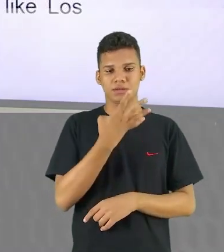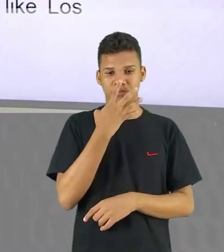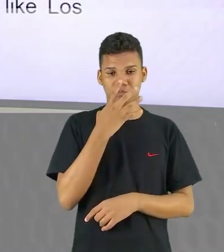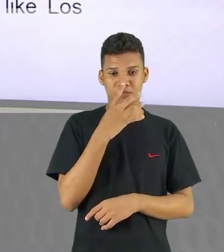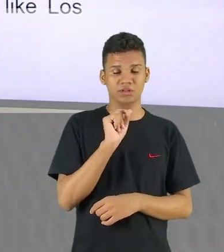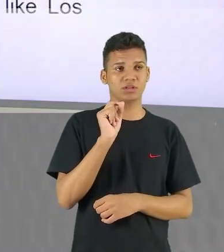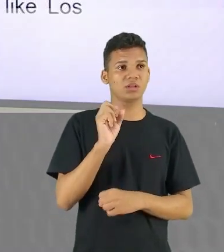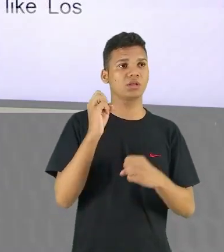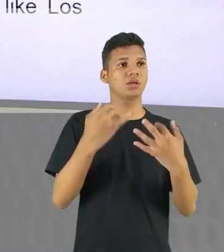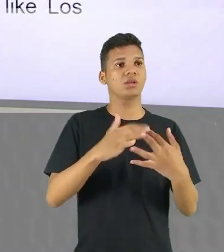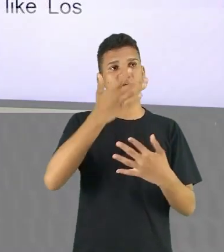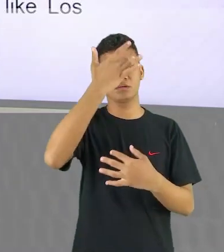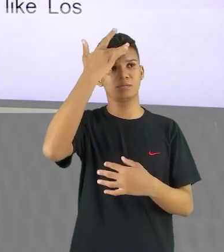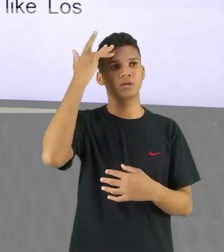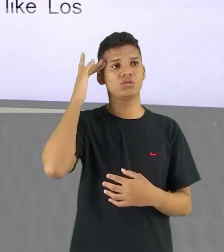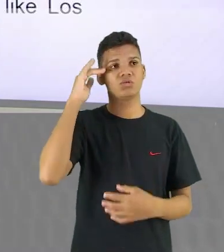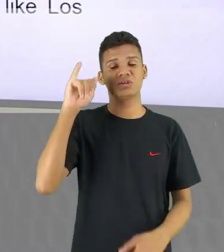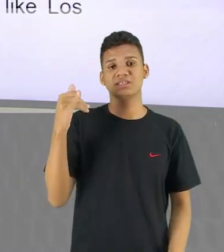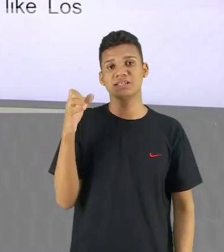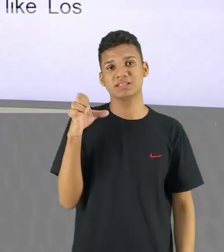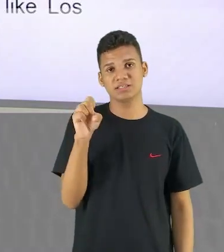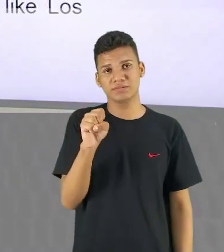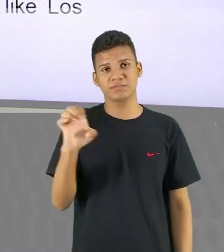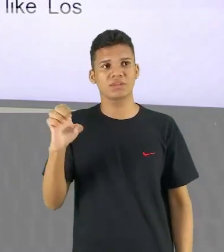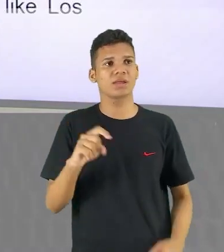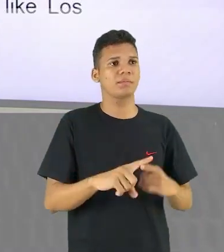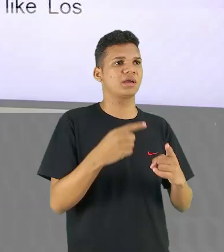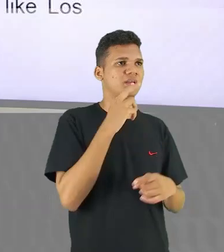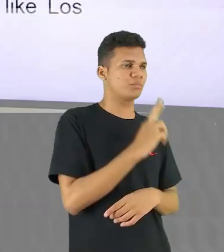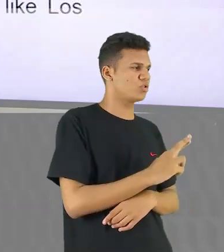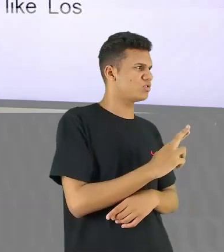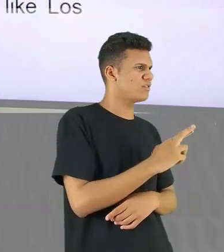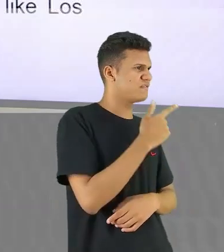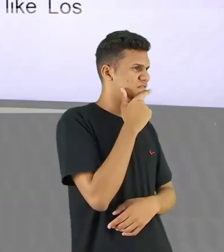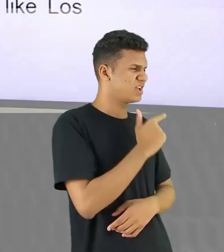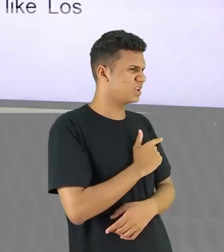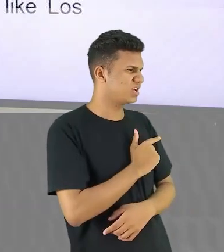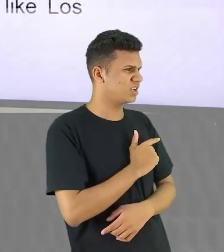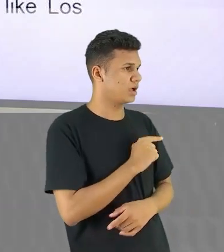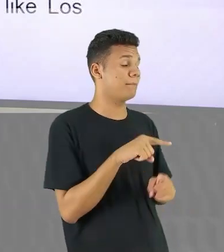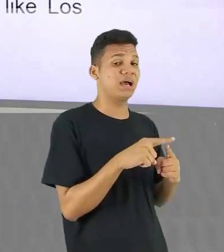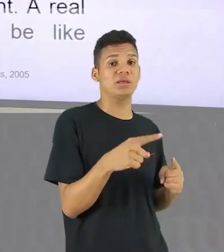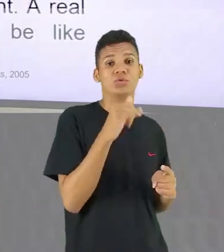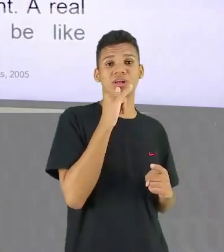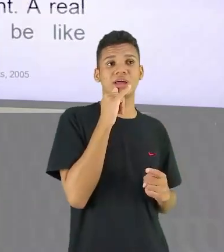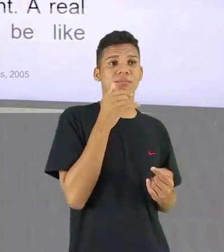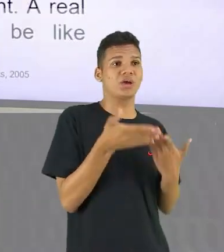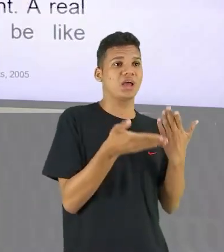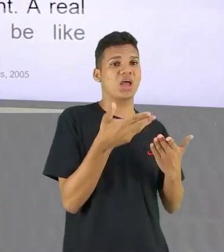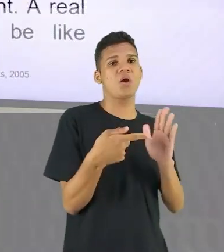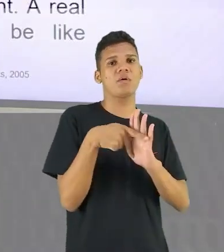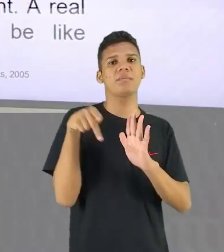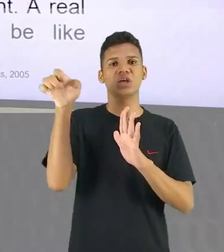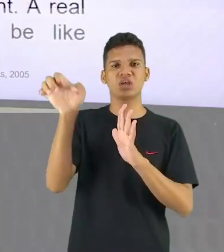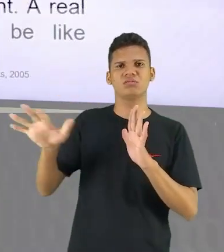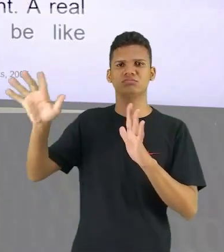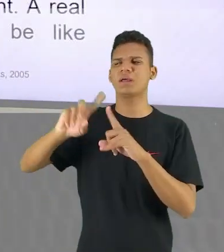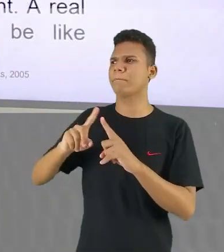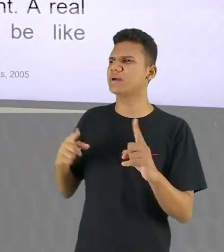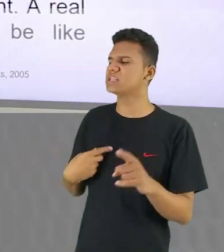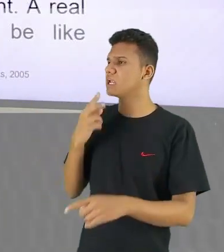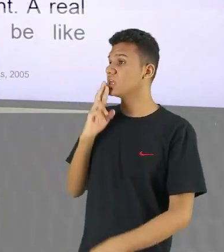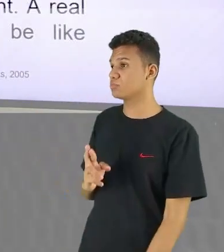é um personagem, é um americano, ele responde, feia? Em comparação com a Europa. Aí ela diz,